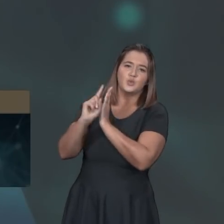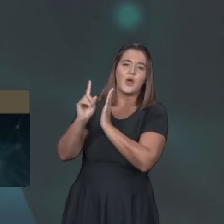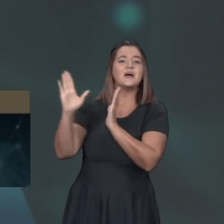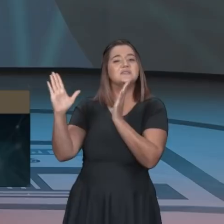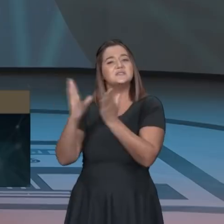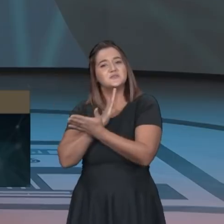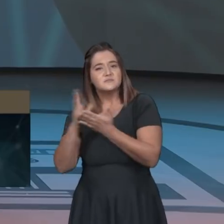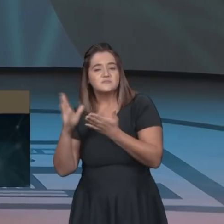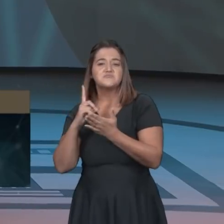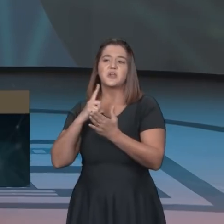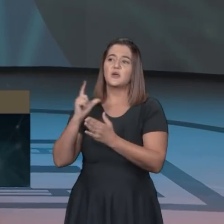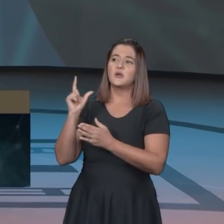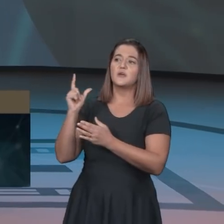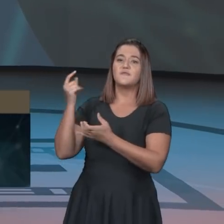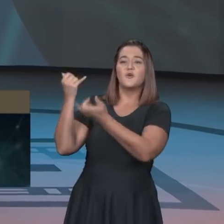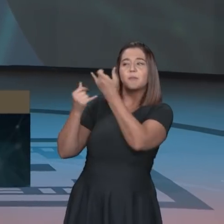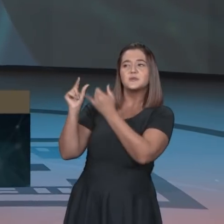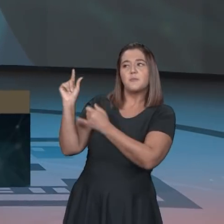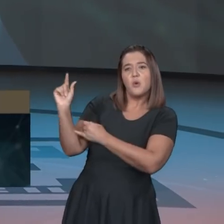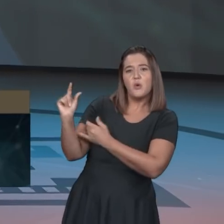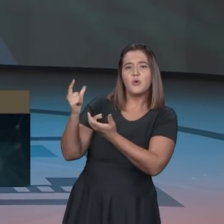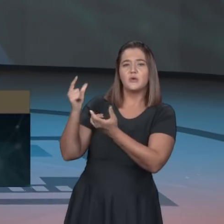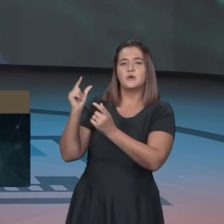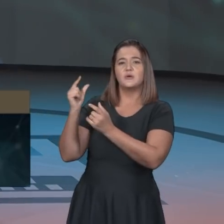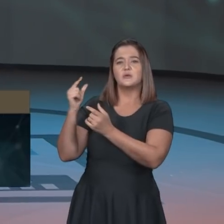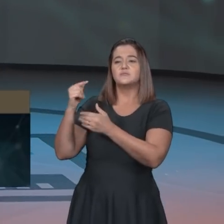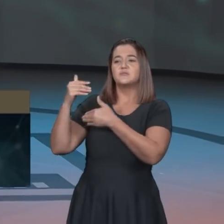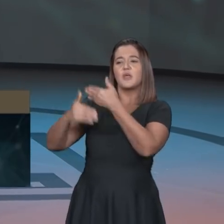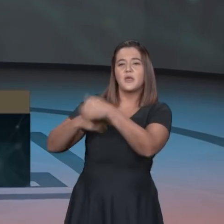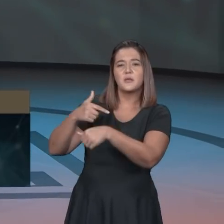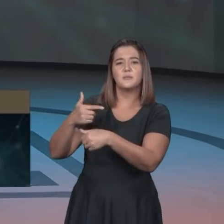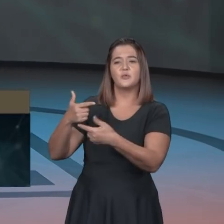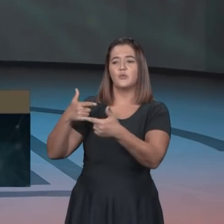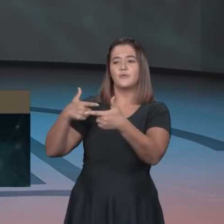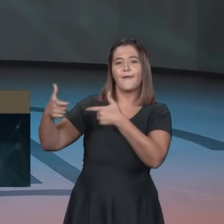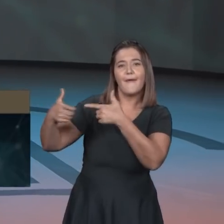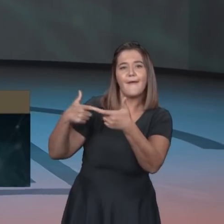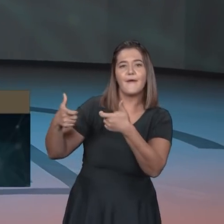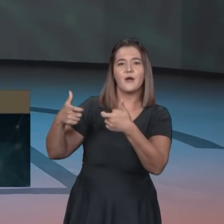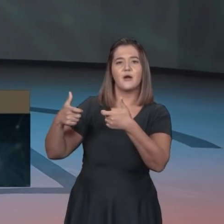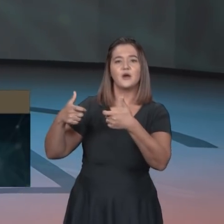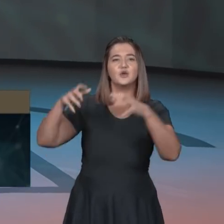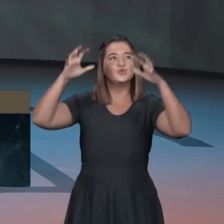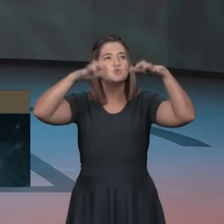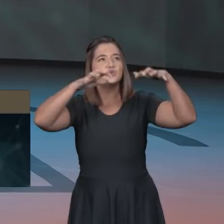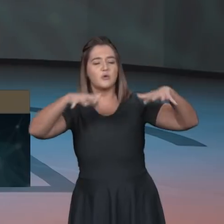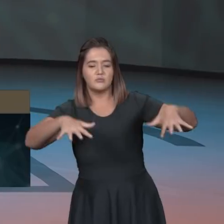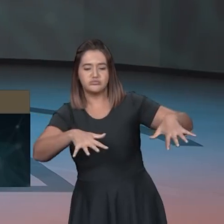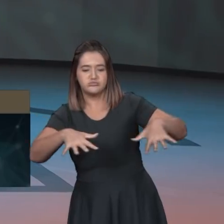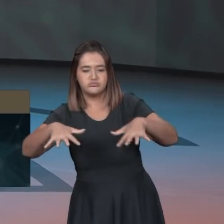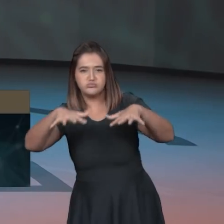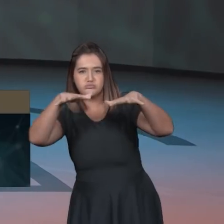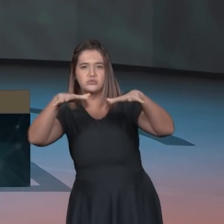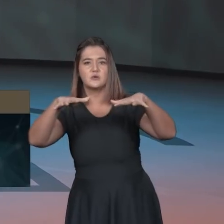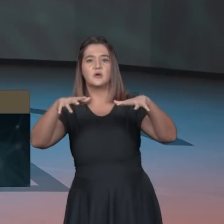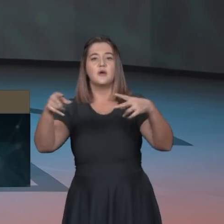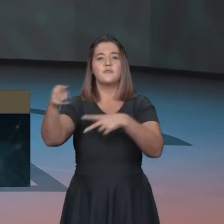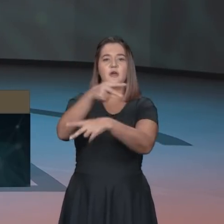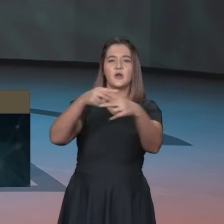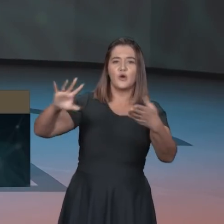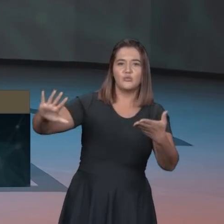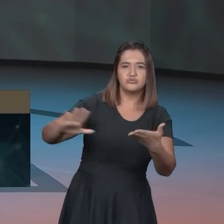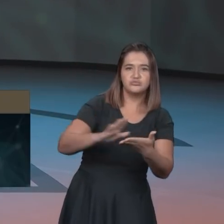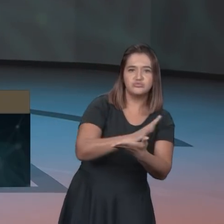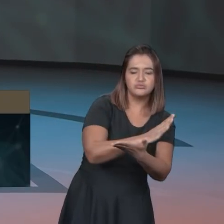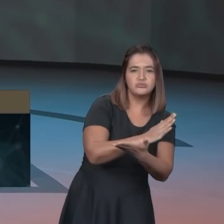história. Guerras, passagem do tempo, incêndios em grandes bibliotecas, como a Biblioteca de Roma, a Biblioteca de